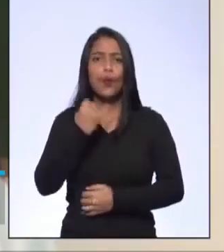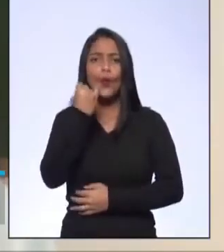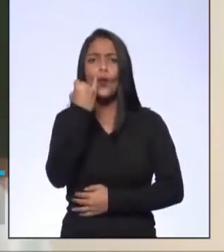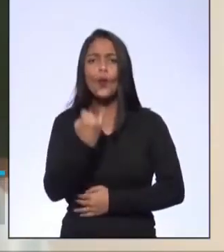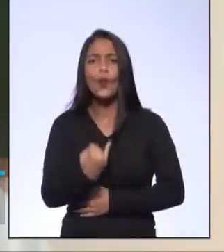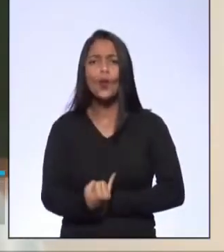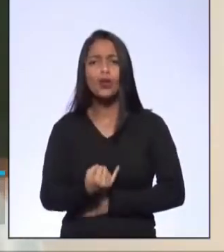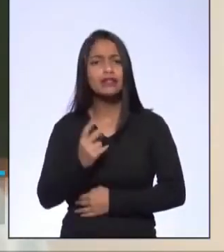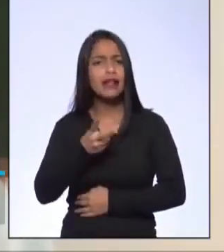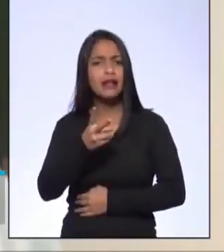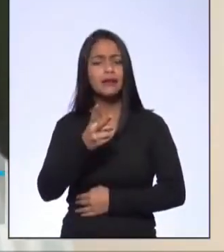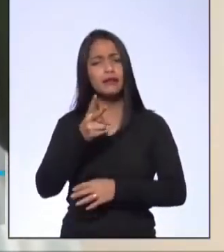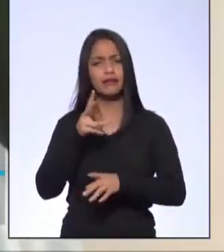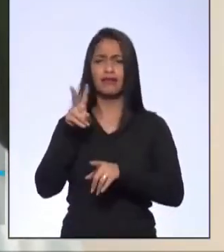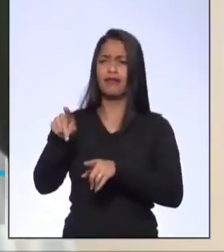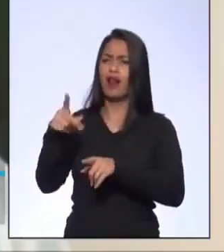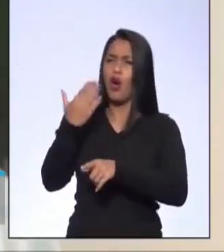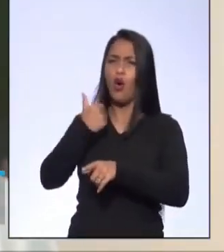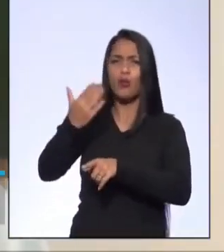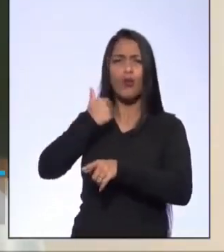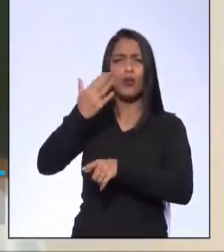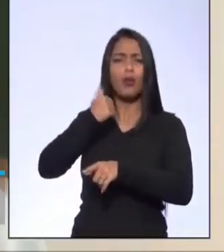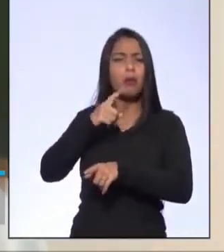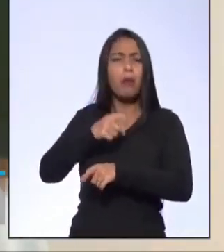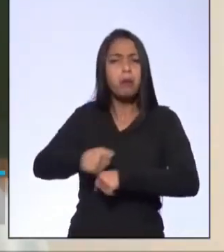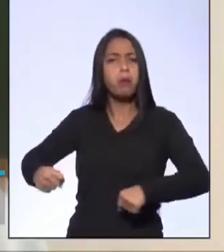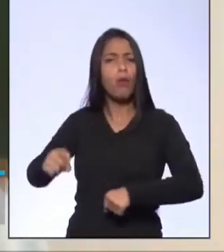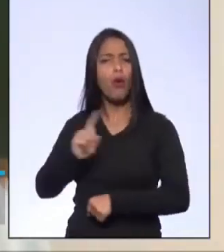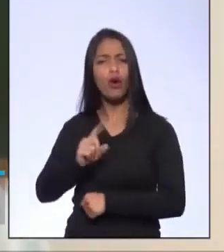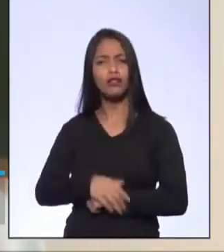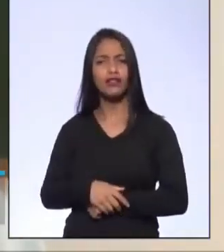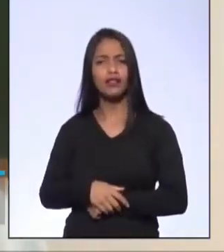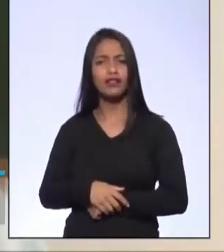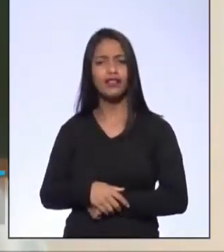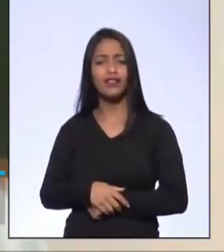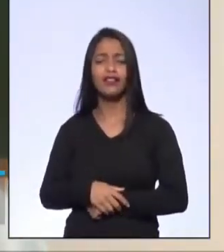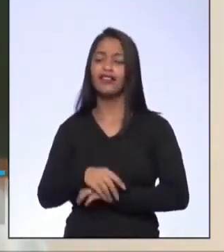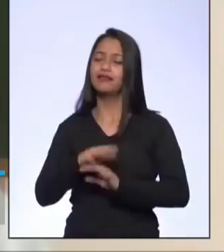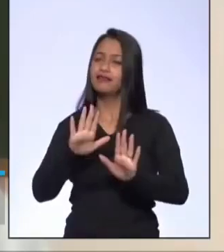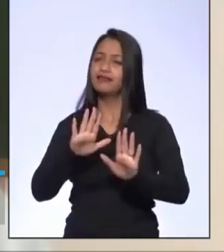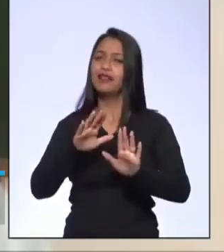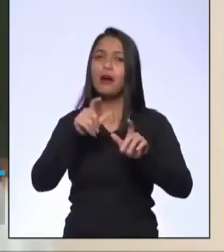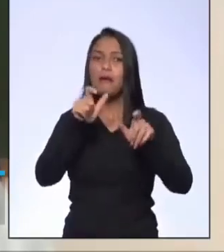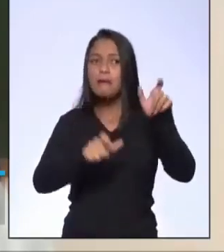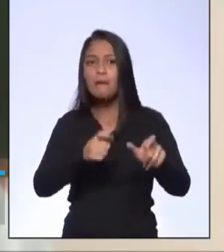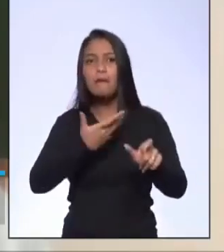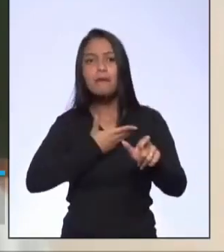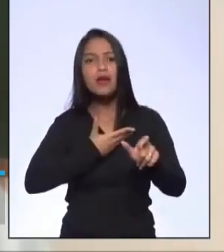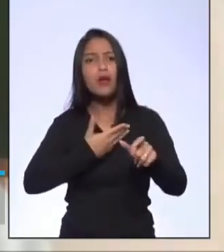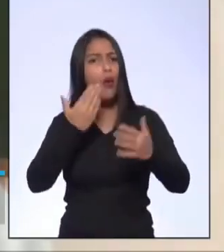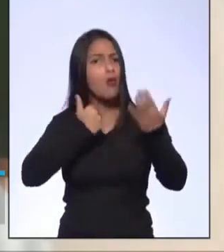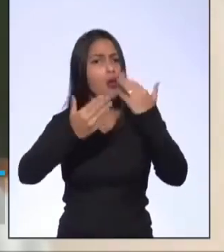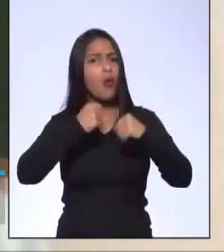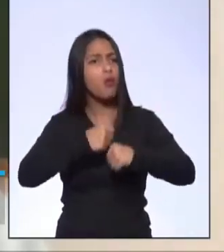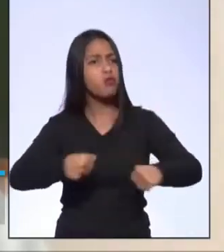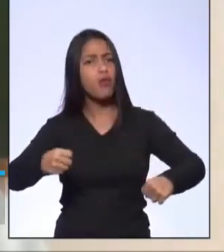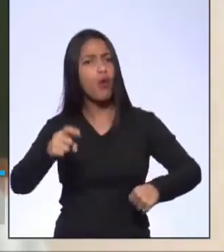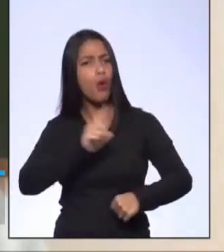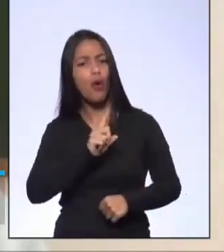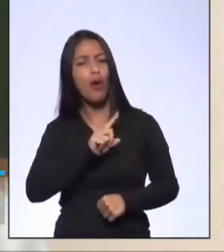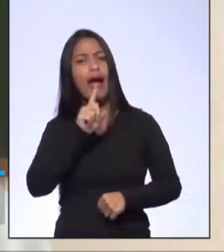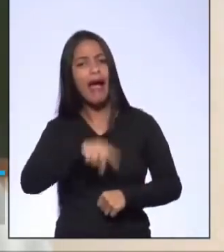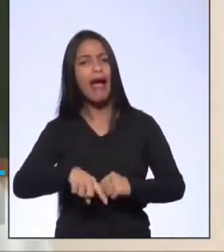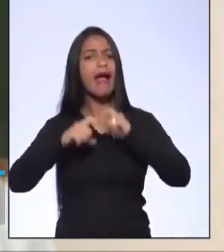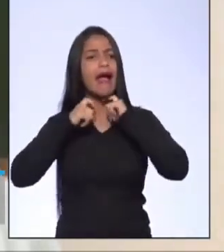Aí o pessoal, nossa, mas come, não engorda. Não quer dizer que quem come não engorda tem hipertiroidismo, não quer dizer que todo mundo que engordou fácil